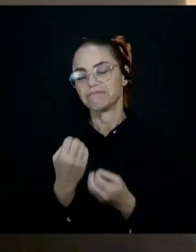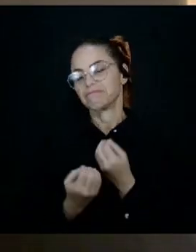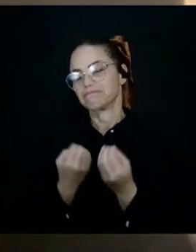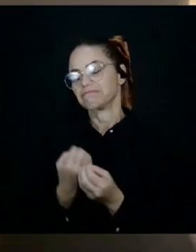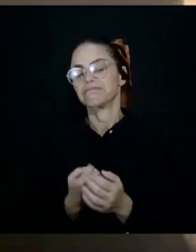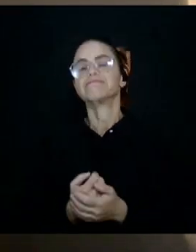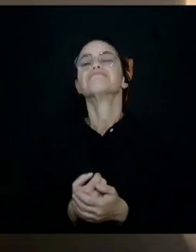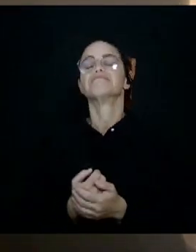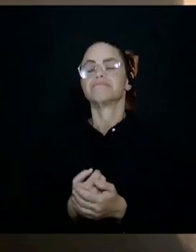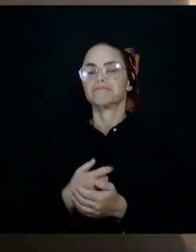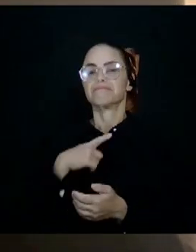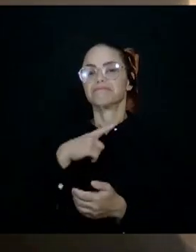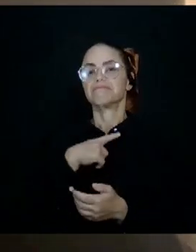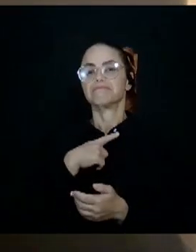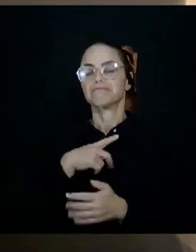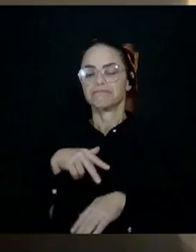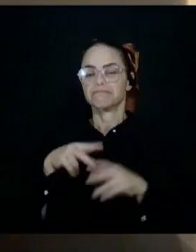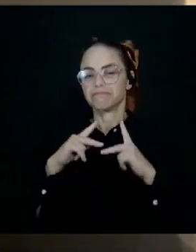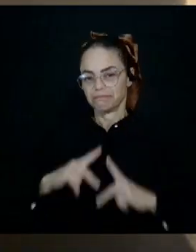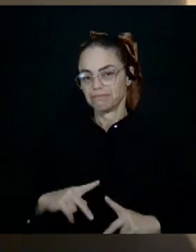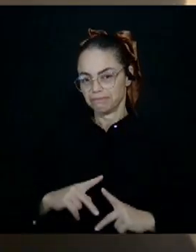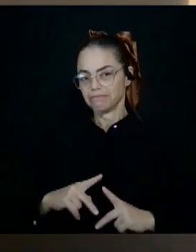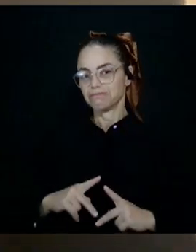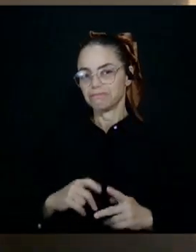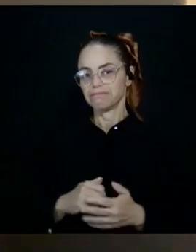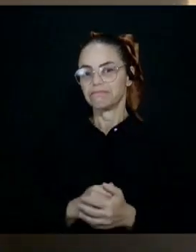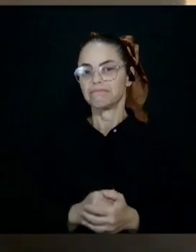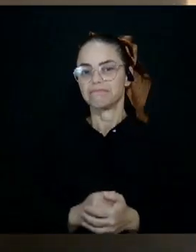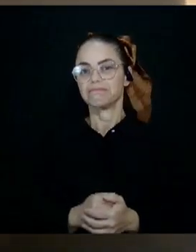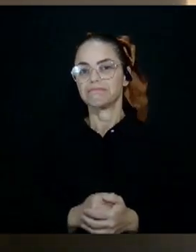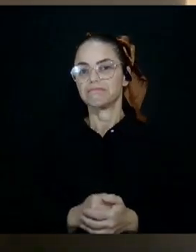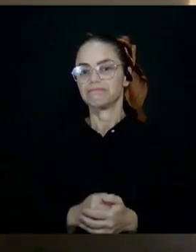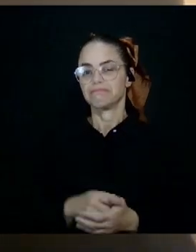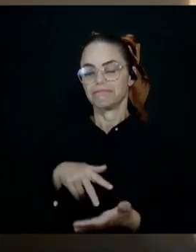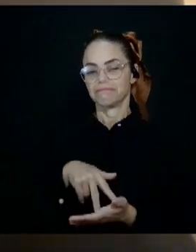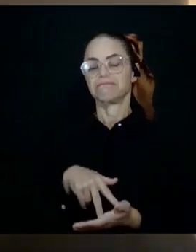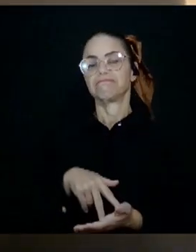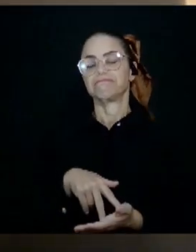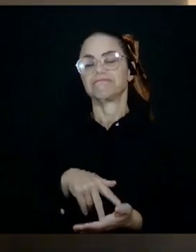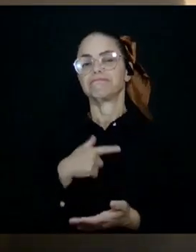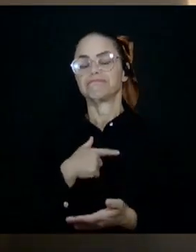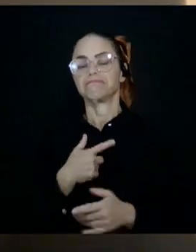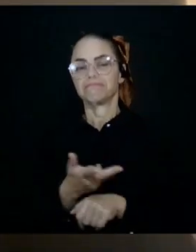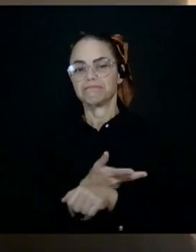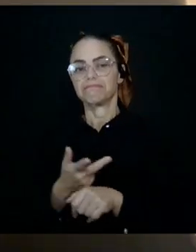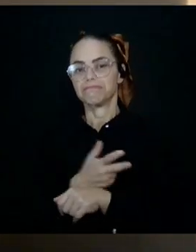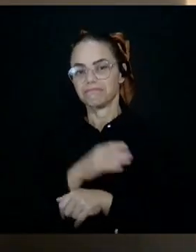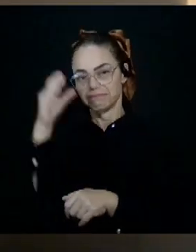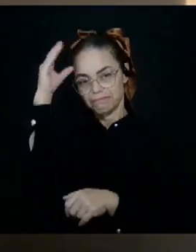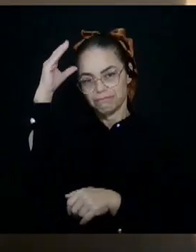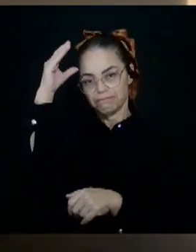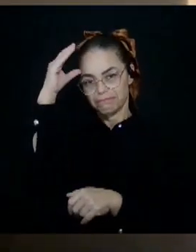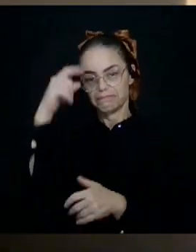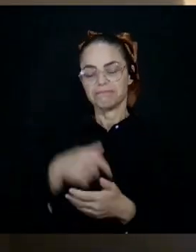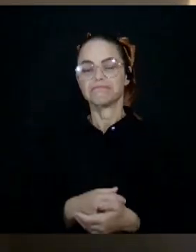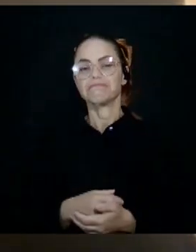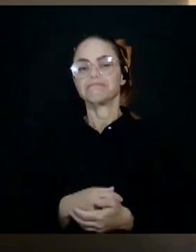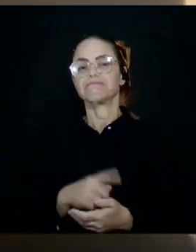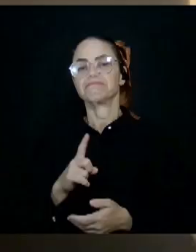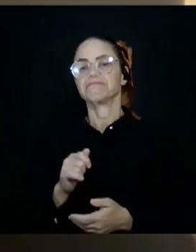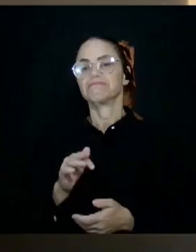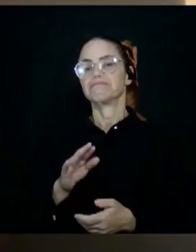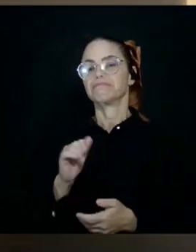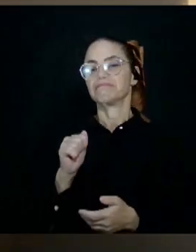nos posicionar nas situações da vida, né? E isso traz a busca da consciência, que a Débora estava falando antes, né? Porque o próprio